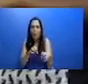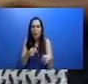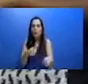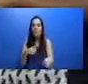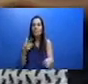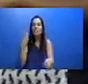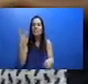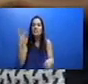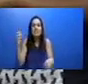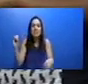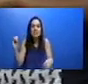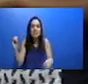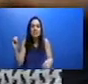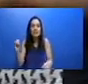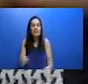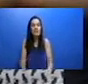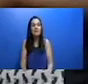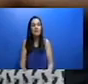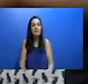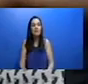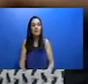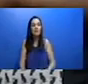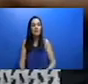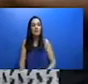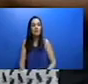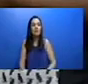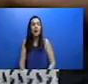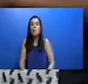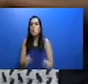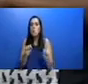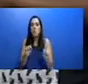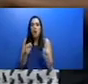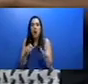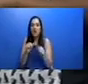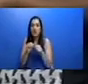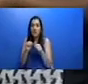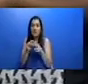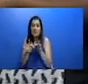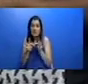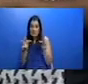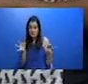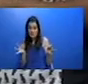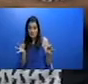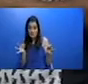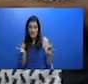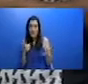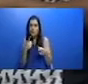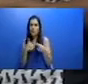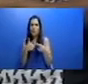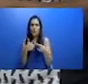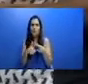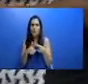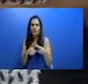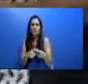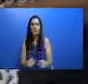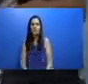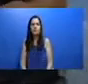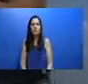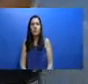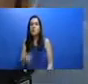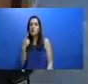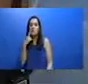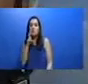ovos? Eu poderia fazer uma forma bem simplesinha, né? Por quê? Olha lá.